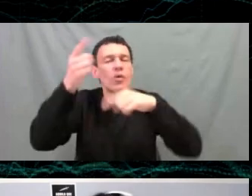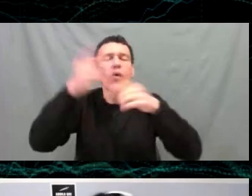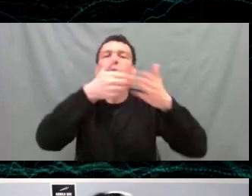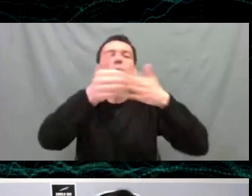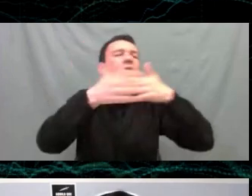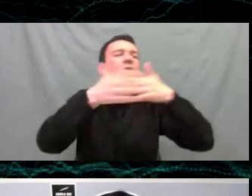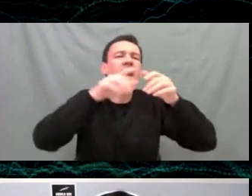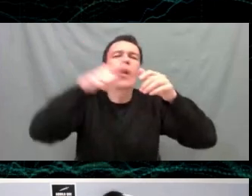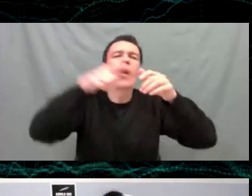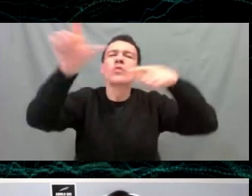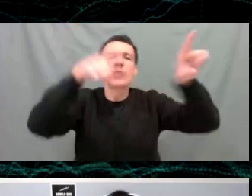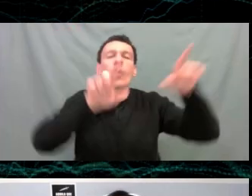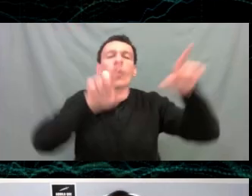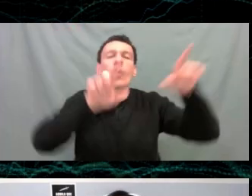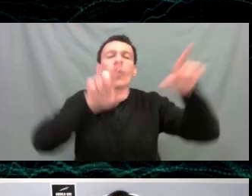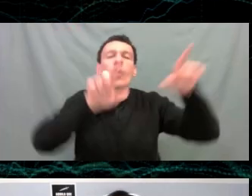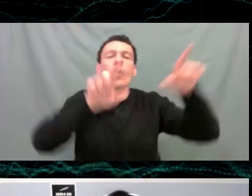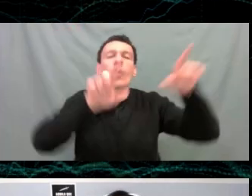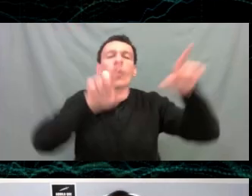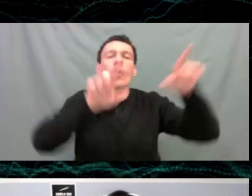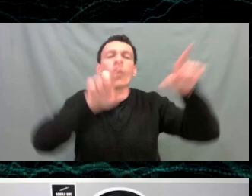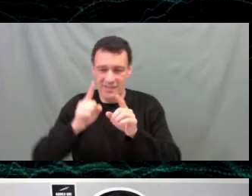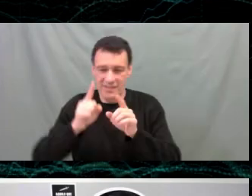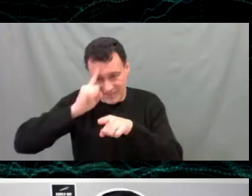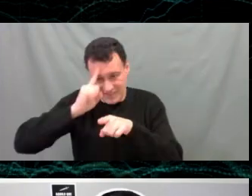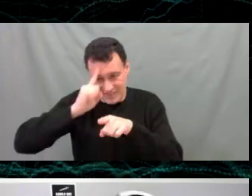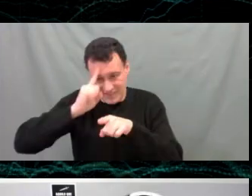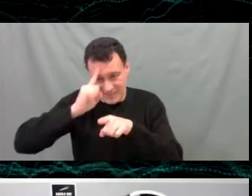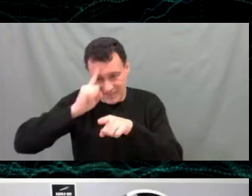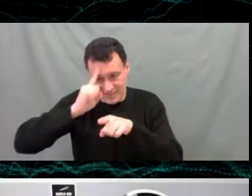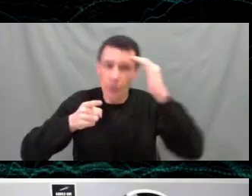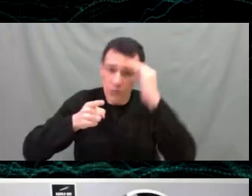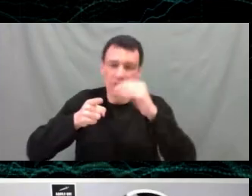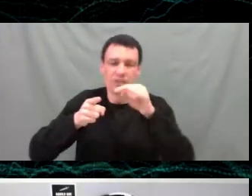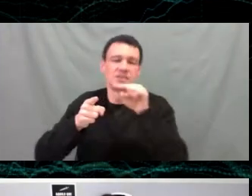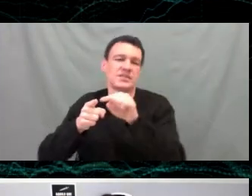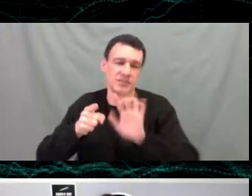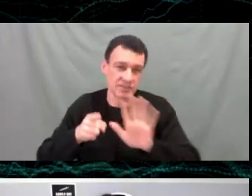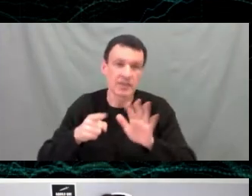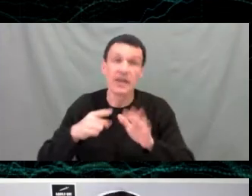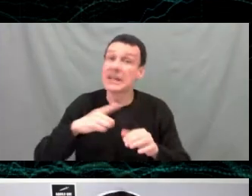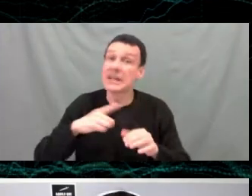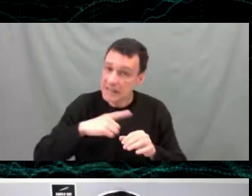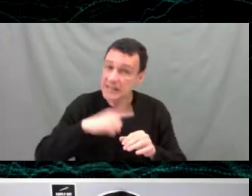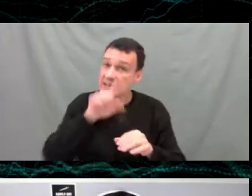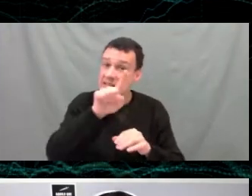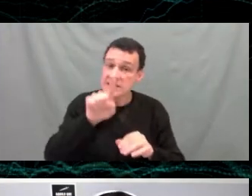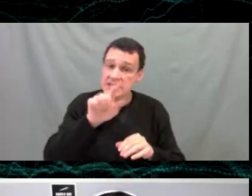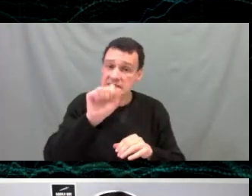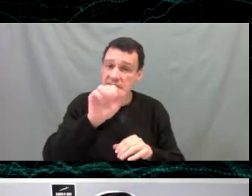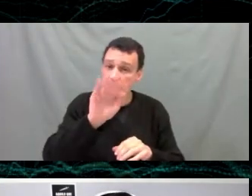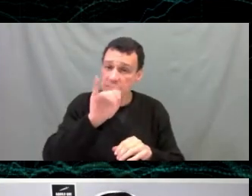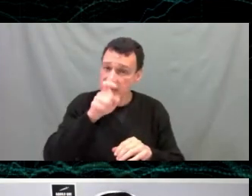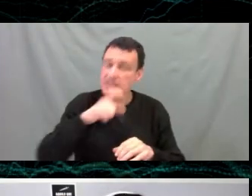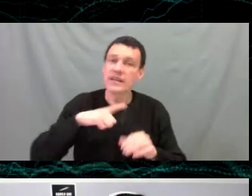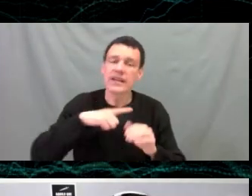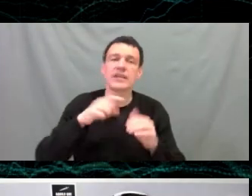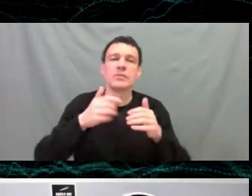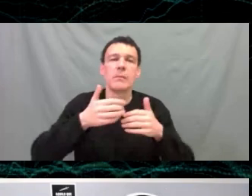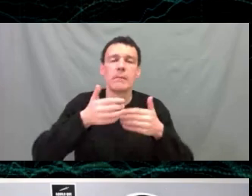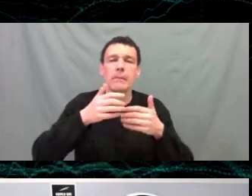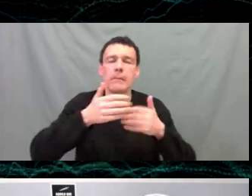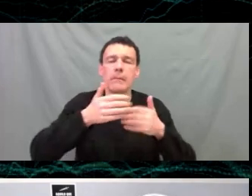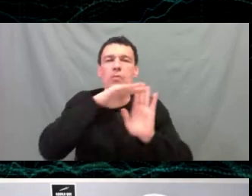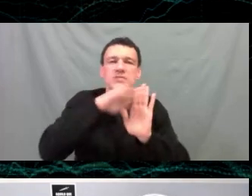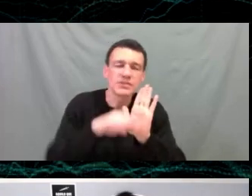muita atenção, siga. Tem outros procedimentos próprios das ABIX voltados para isso. E eu estou falando isso para banco de dados MySQL. Para quem for